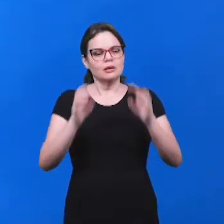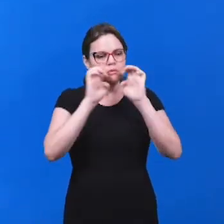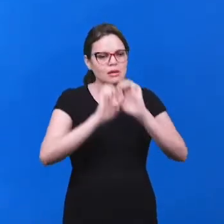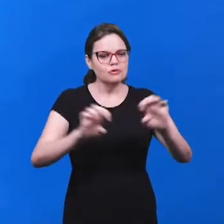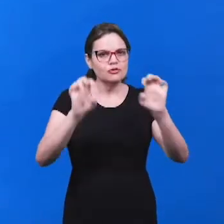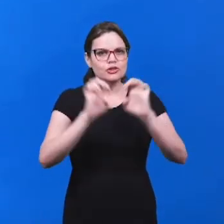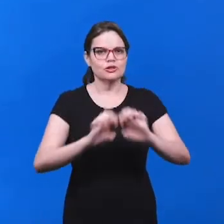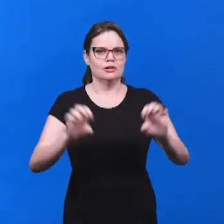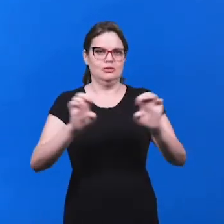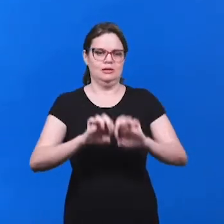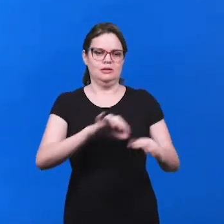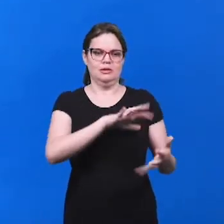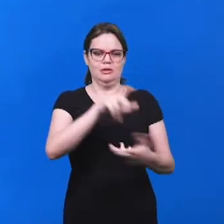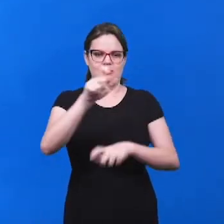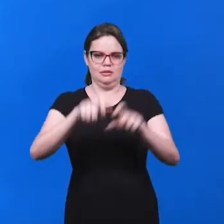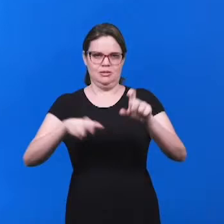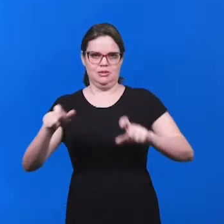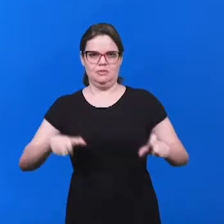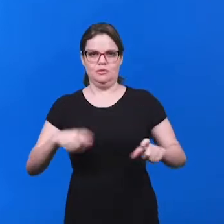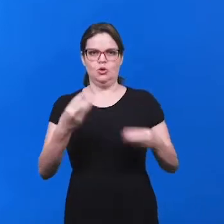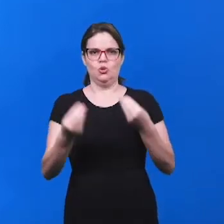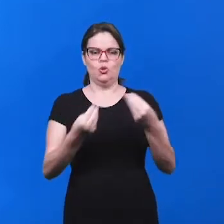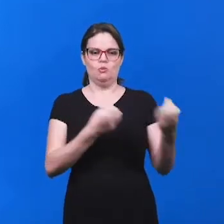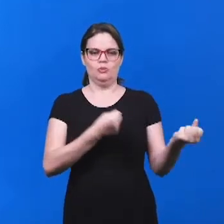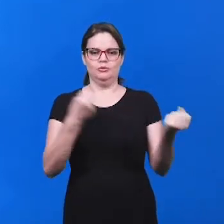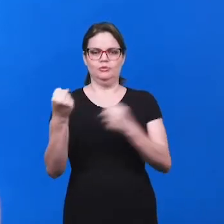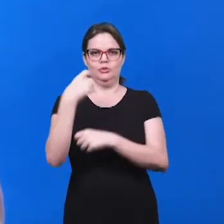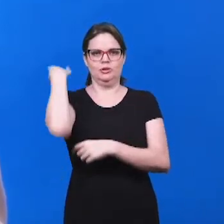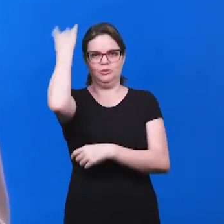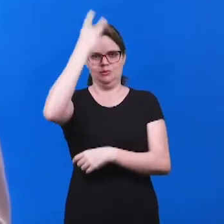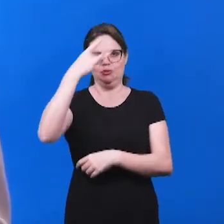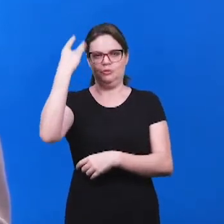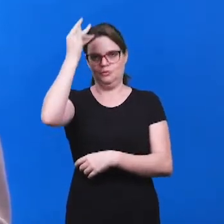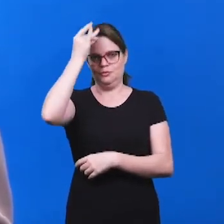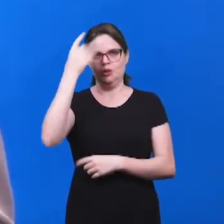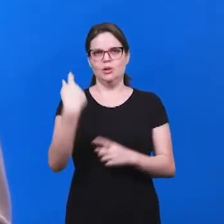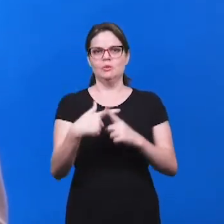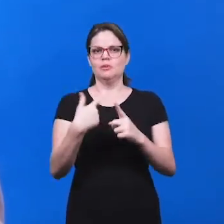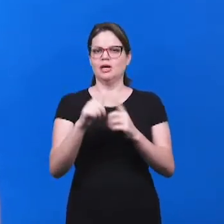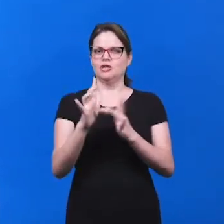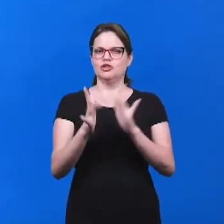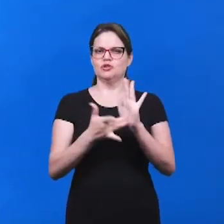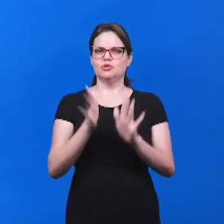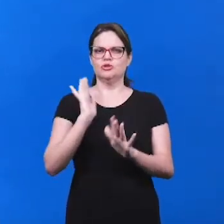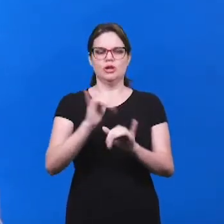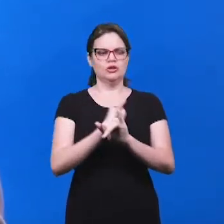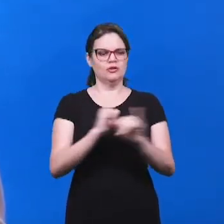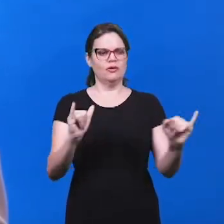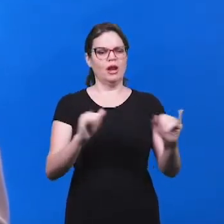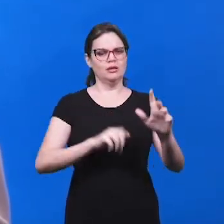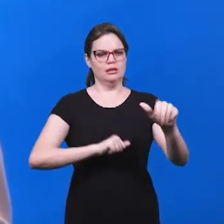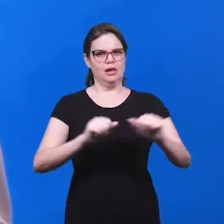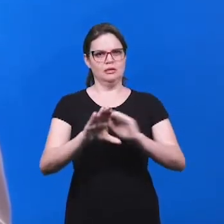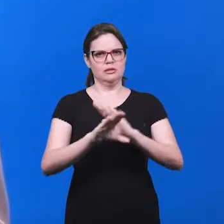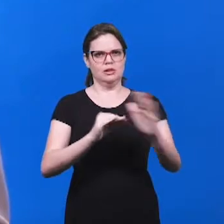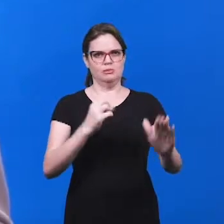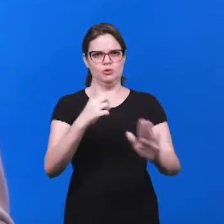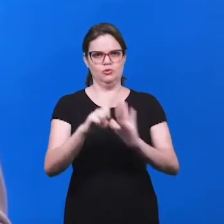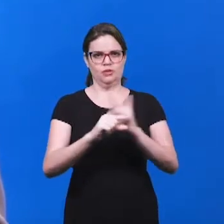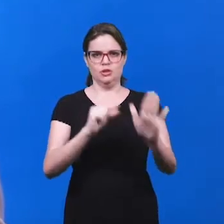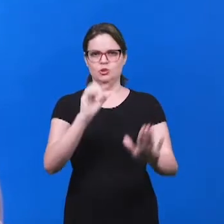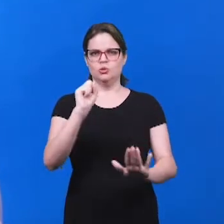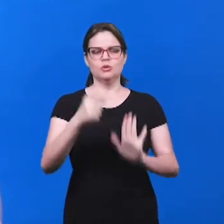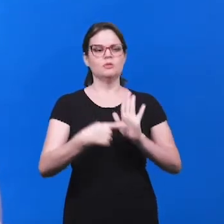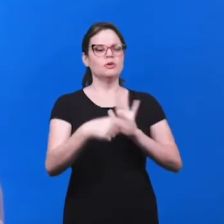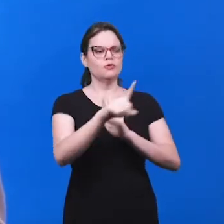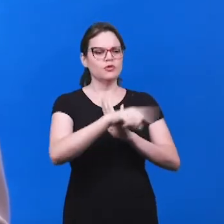do poder do Espírito Santo. Aliás, o Senhor Jesus tinha dito isso, né? Atos capítulo 1, verso 8, né? Recebereis o poder, ou seja, a virtude,